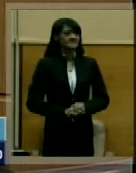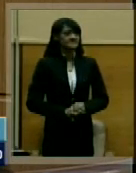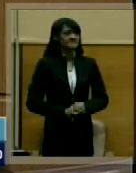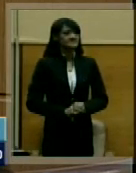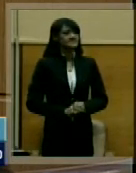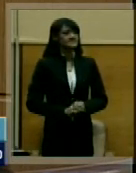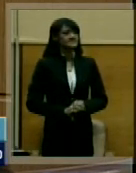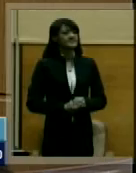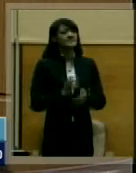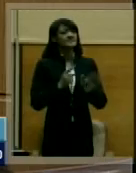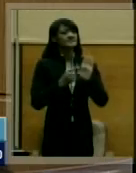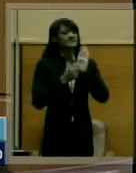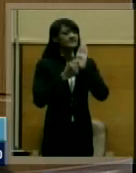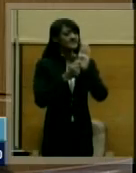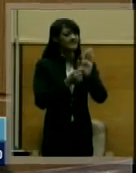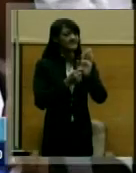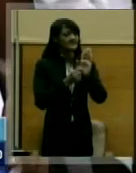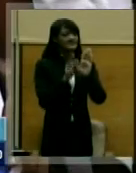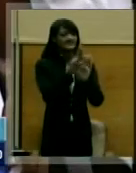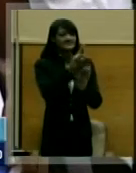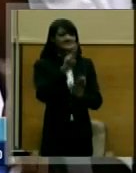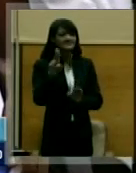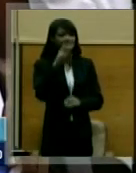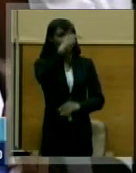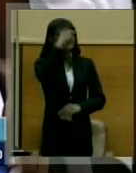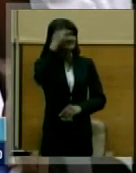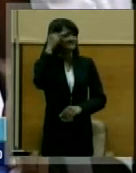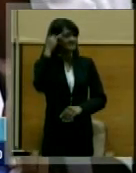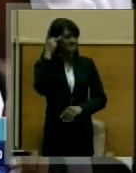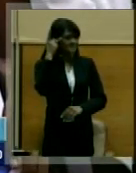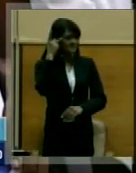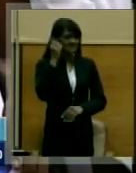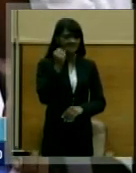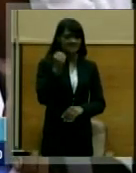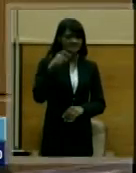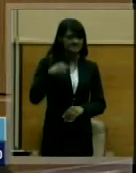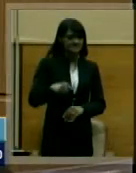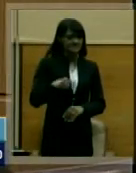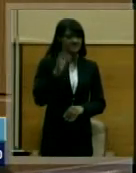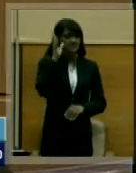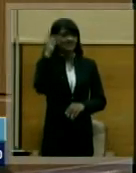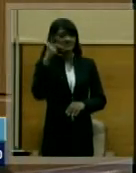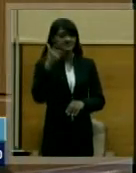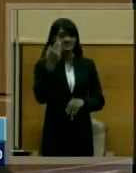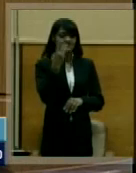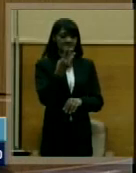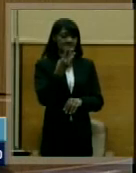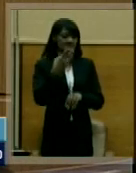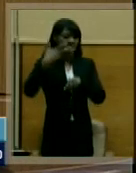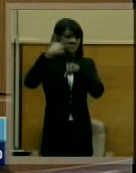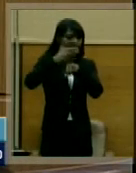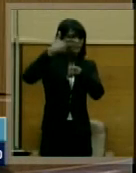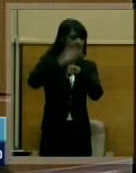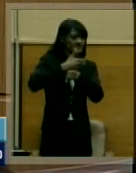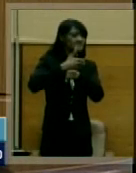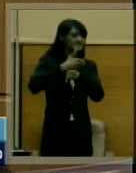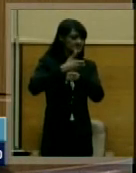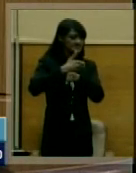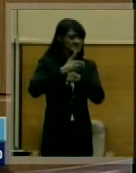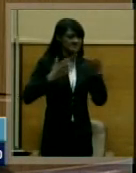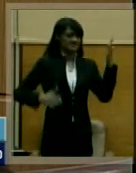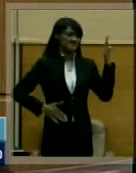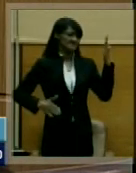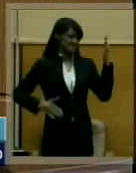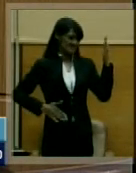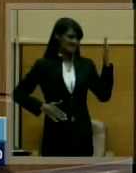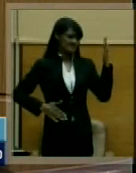que leva o nome desse cearense sergipano que ficou paraplégico ao receber 3 tiros de bandidos aos quais deu carona pensando